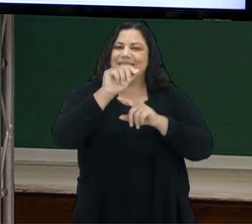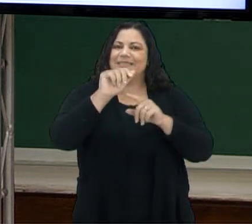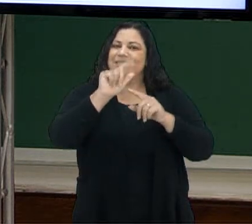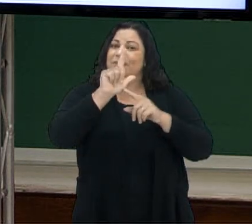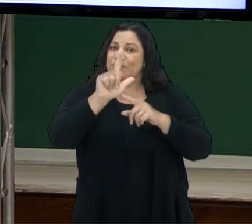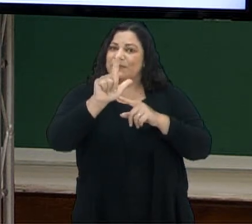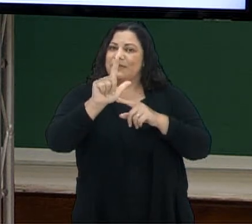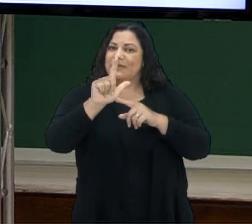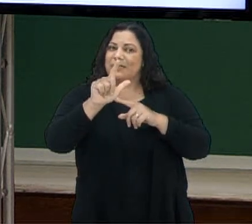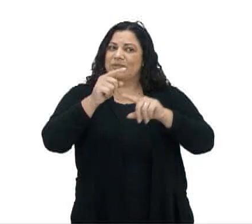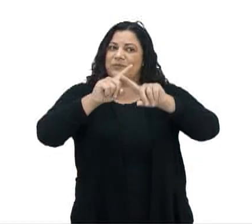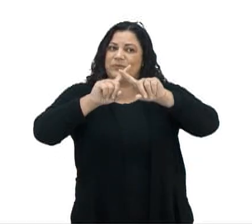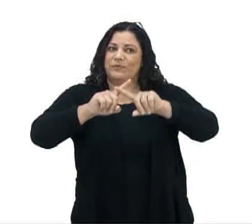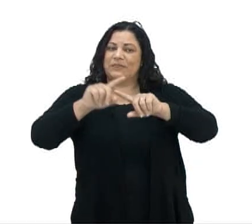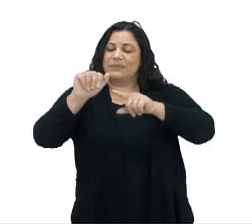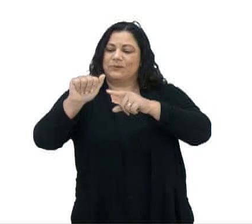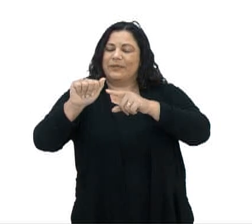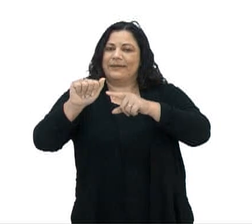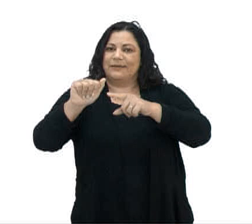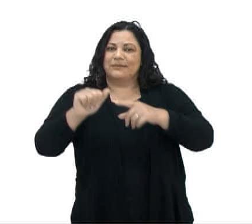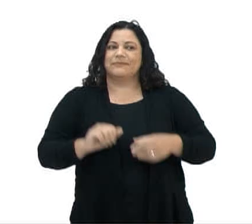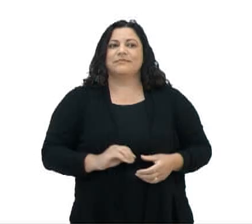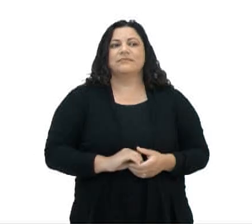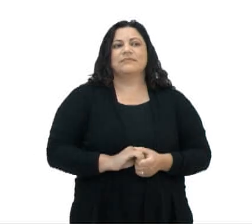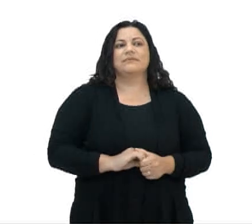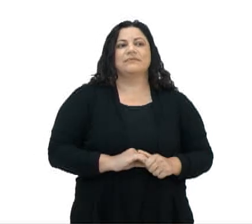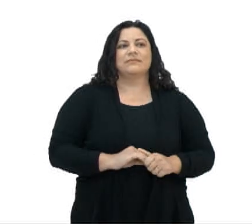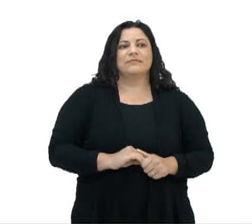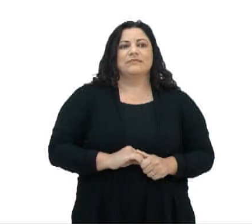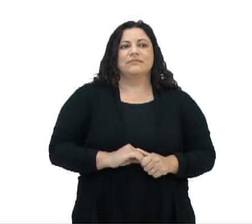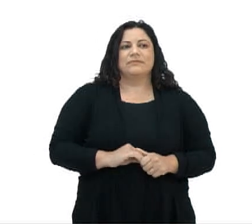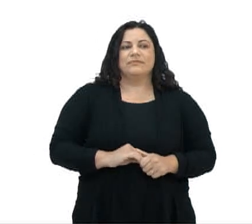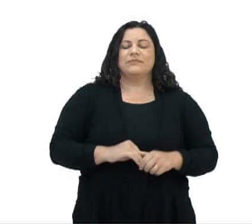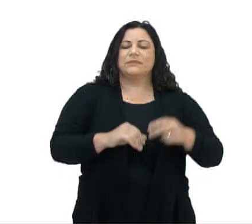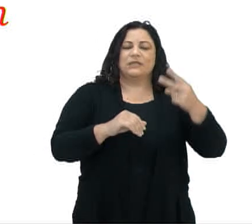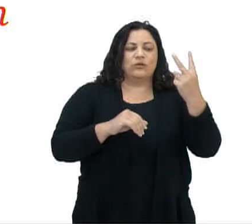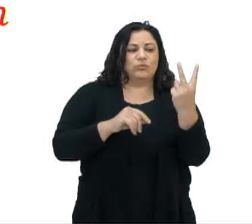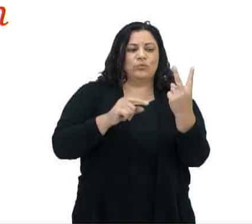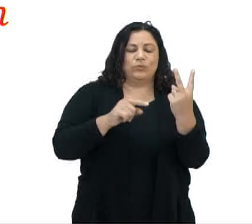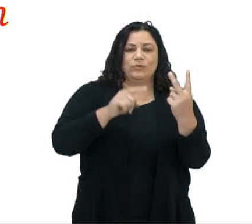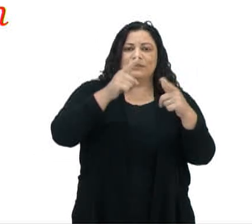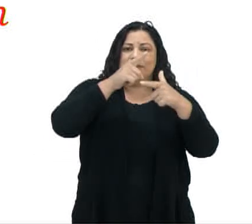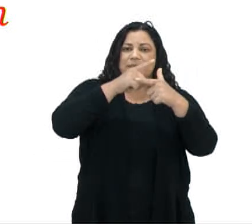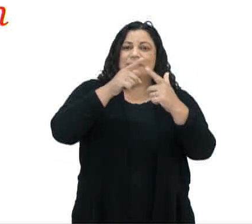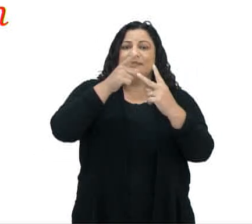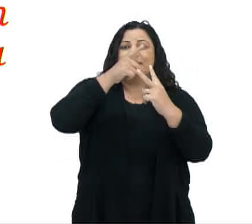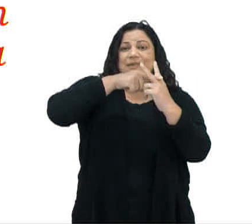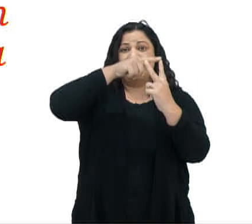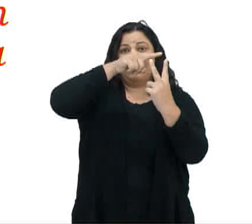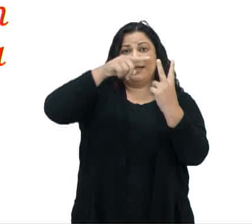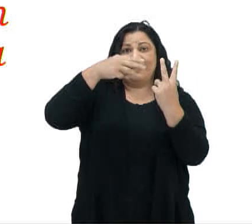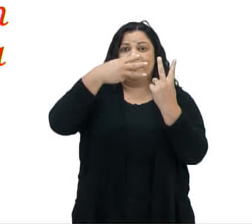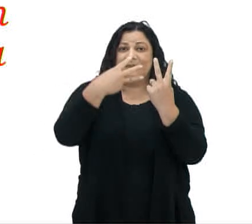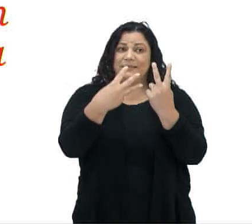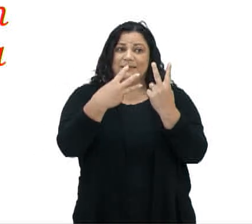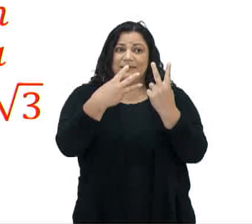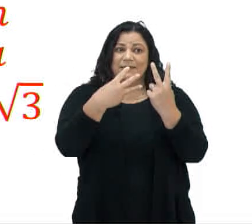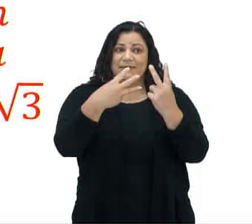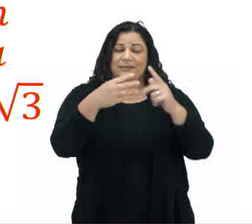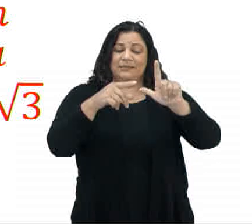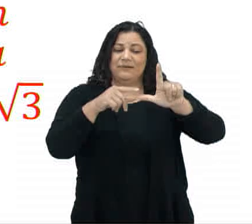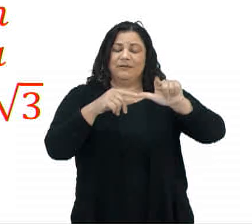apótema. 3 vezes o lado vezes o apótema. O apótema é 2 raiz de 3 e o lado é 5. Então, vai